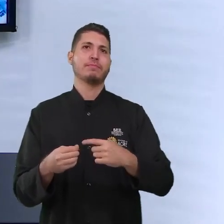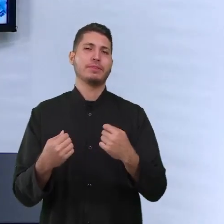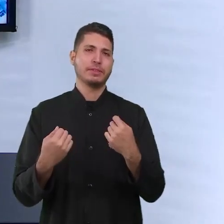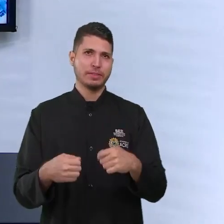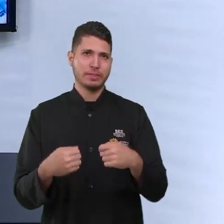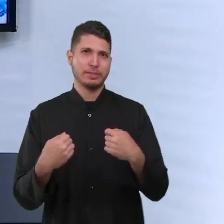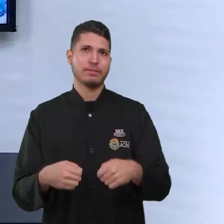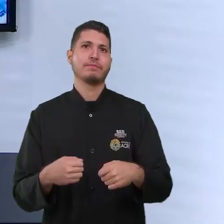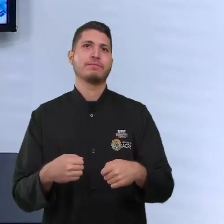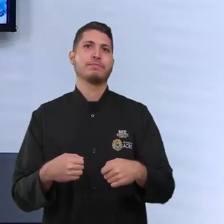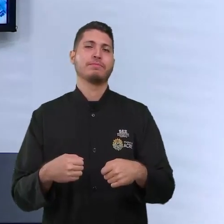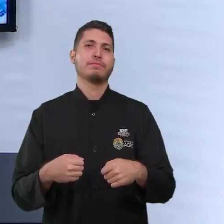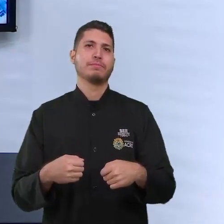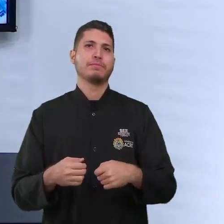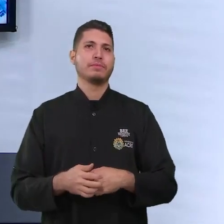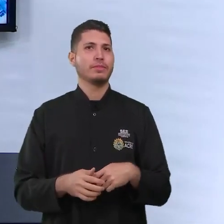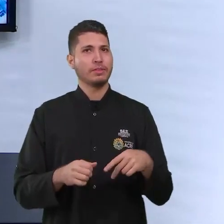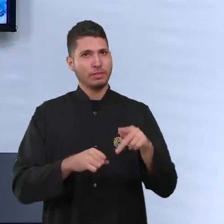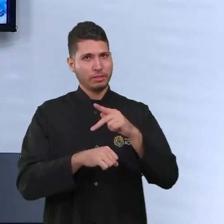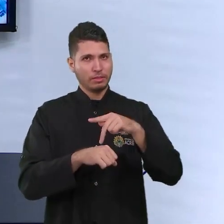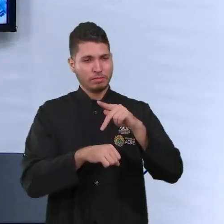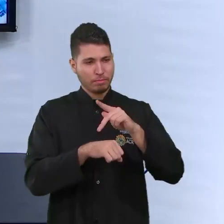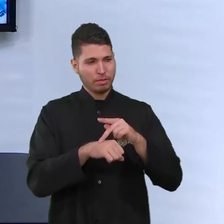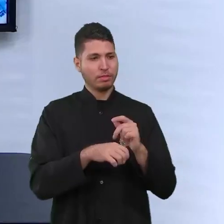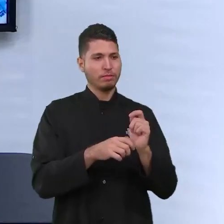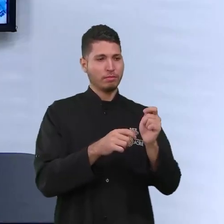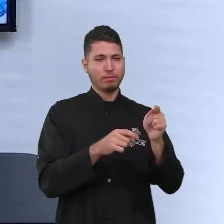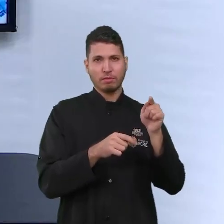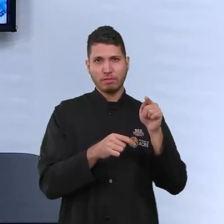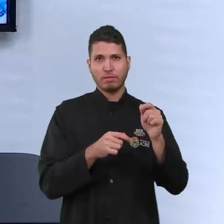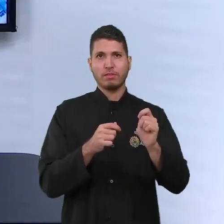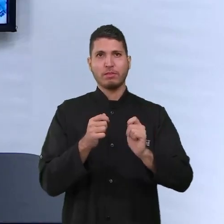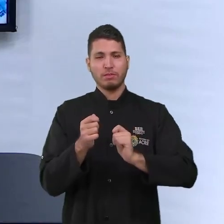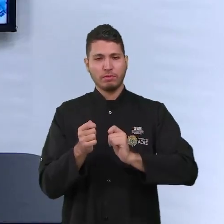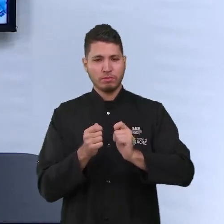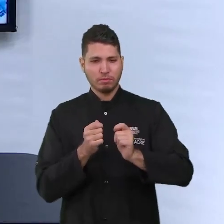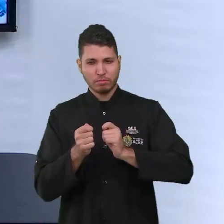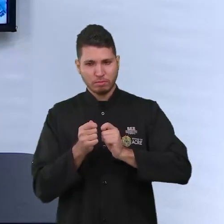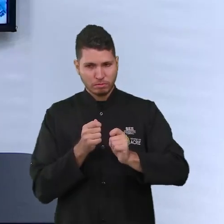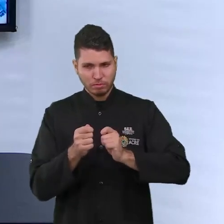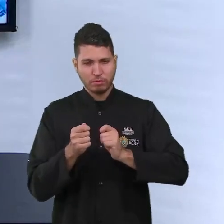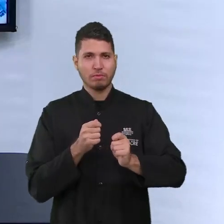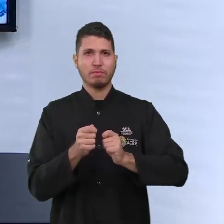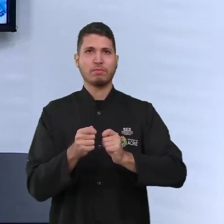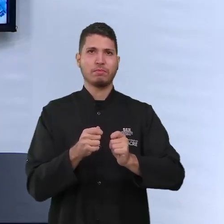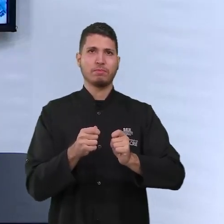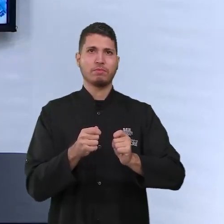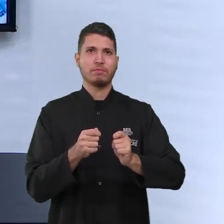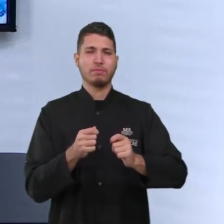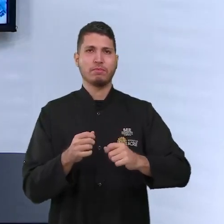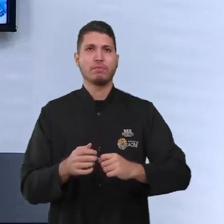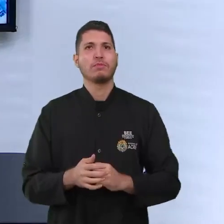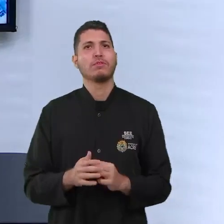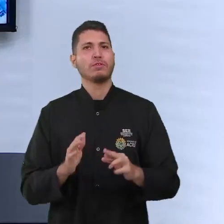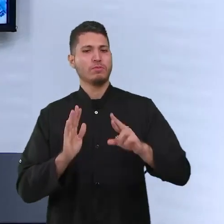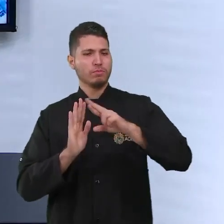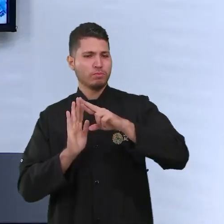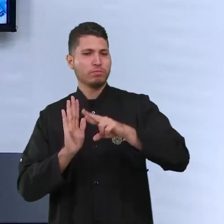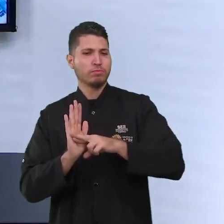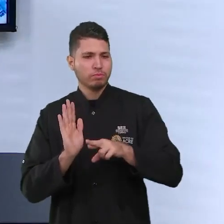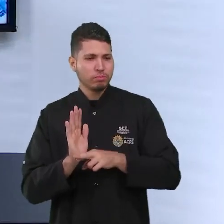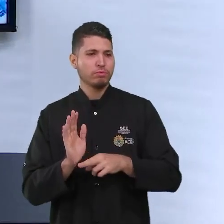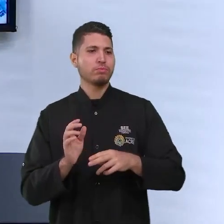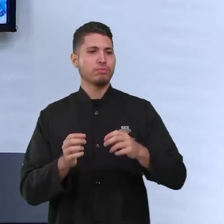isso. Esses países vão estar controlando aí a produção de conhecimento e também, pessoal, ditando as regras de